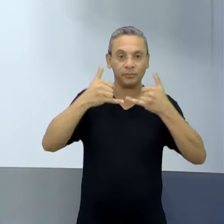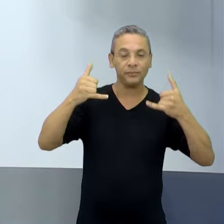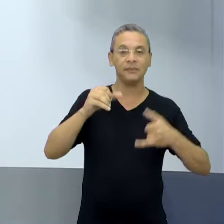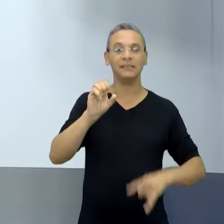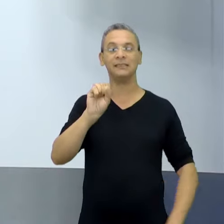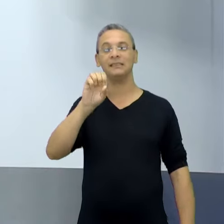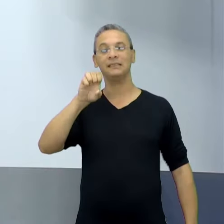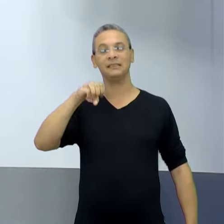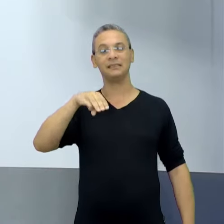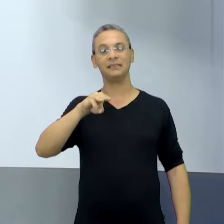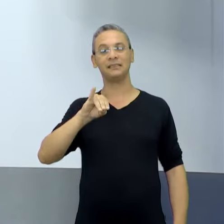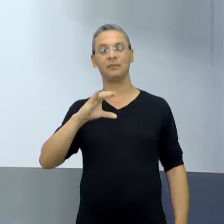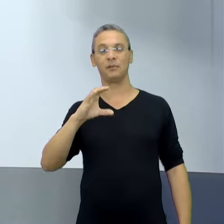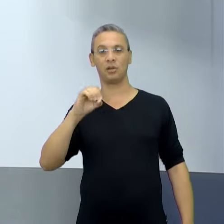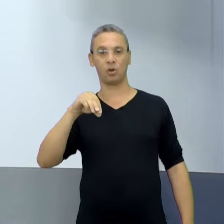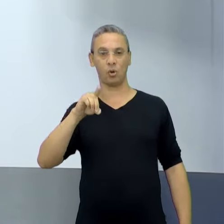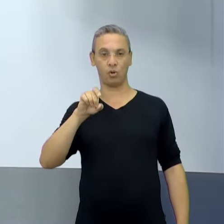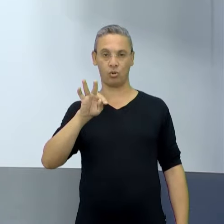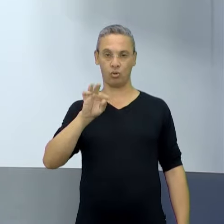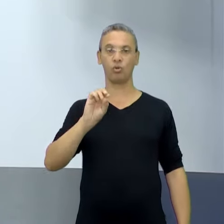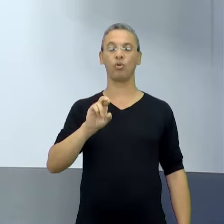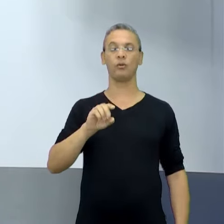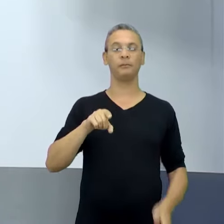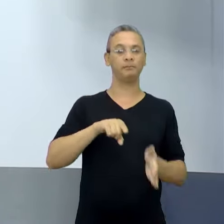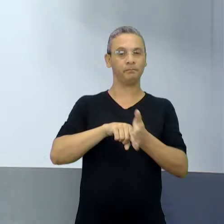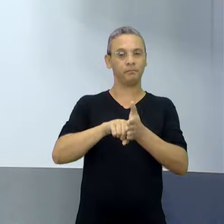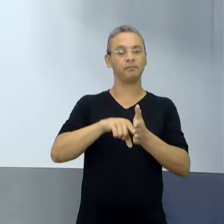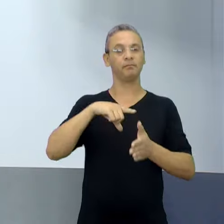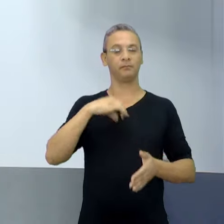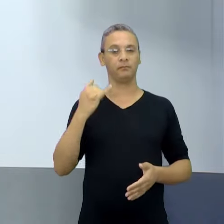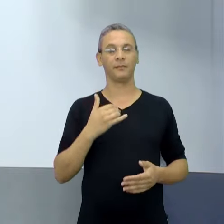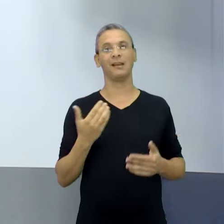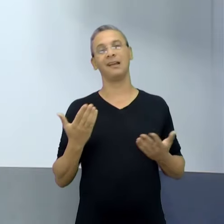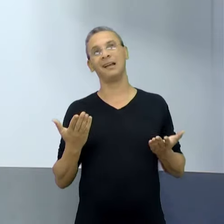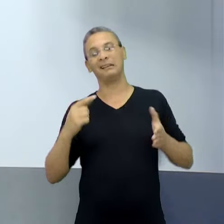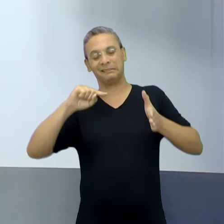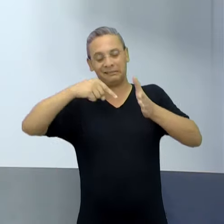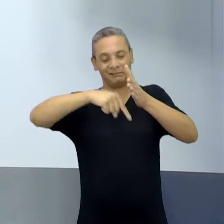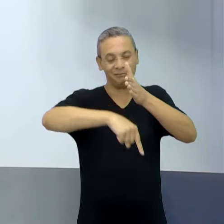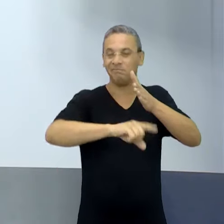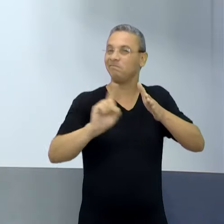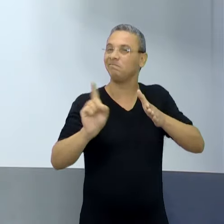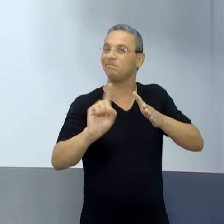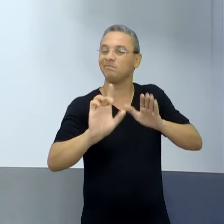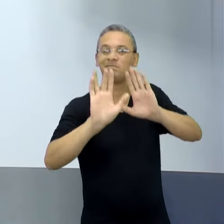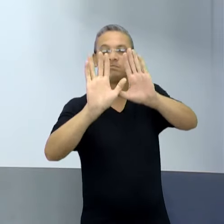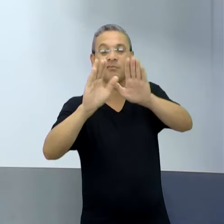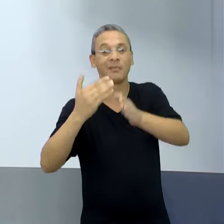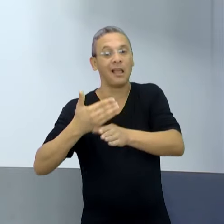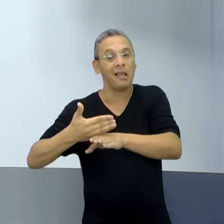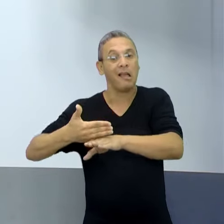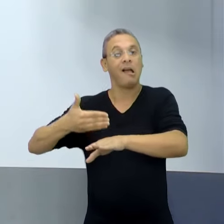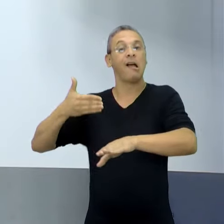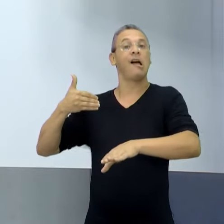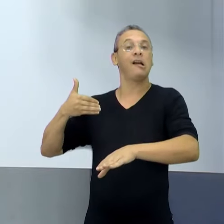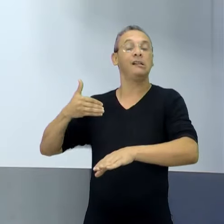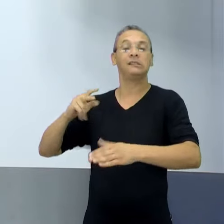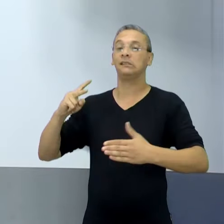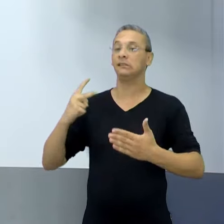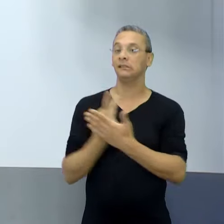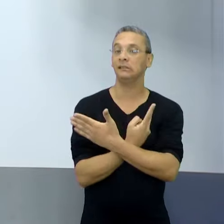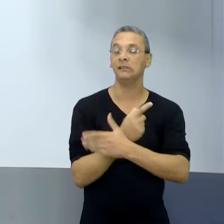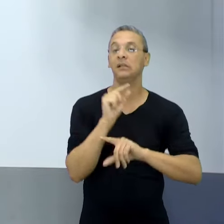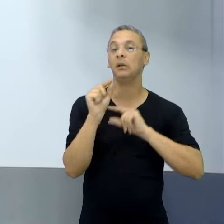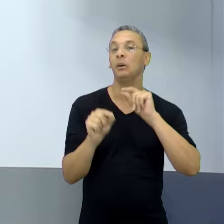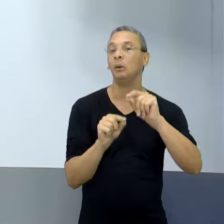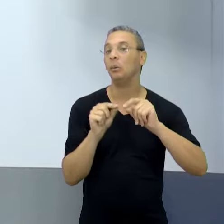né? A gente precisa aprofundar isso também, mas antes não adianta eu aprofundar nisso se a gente não tiver aí feito